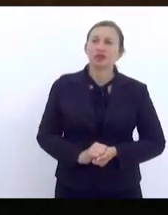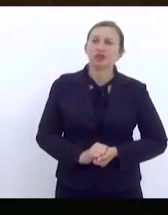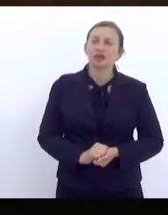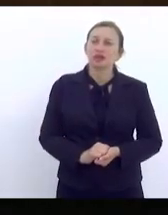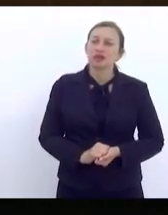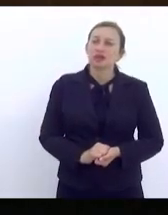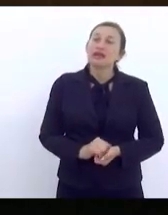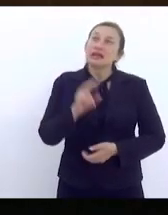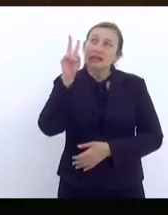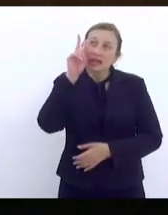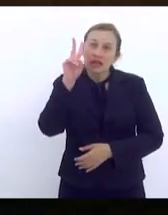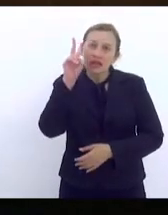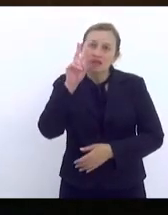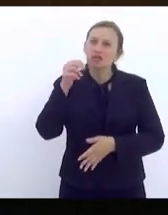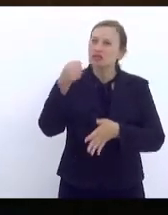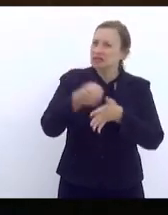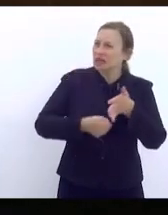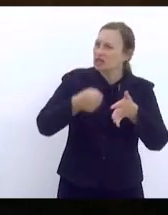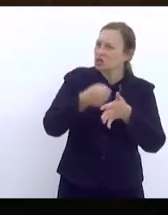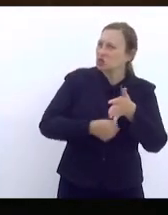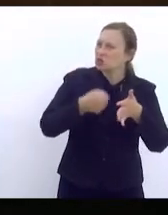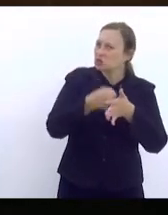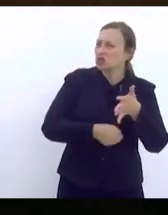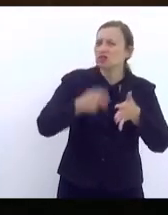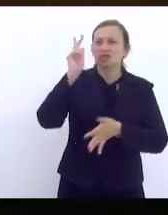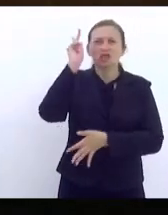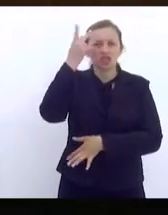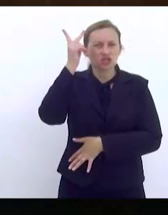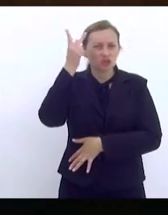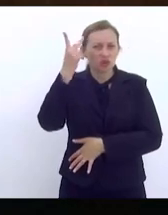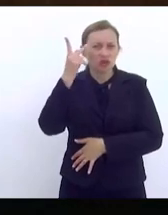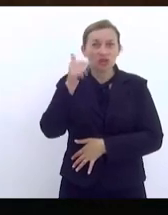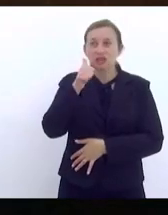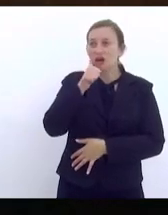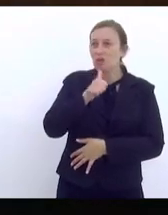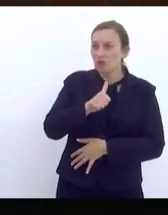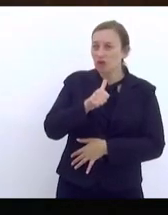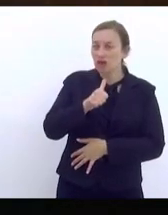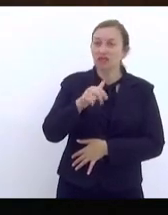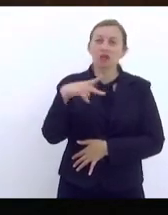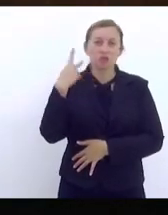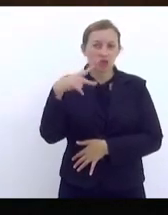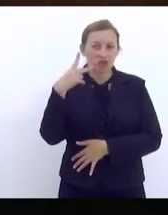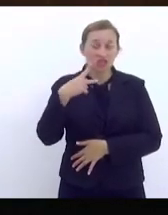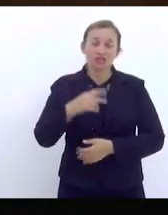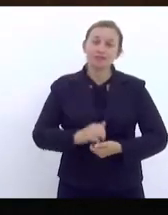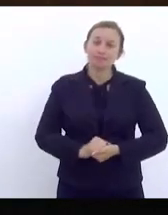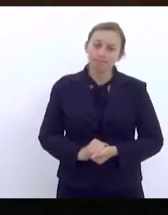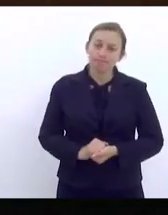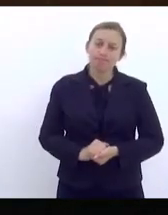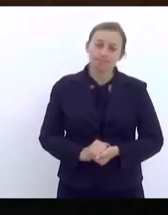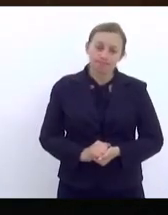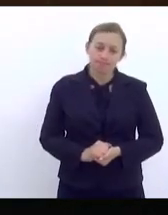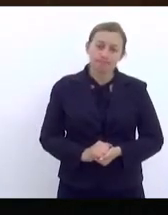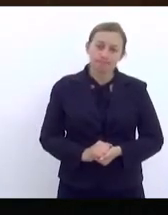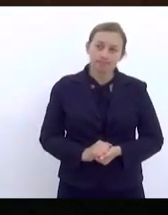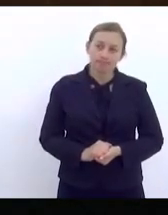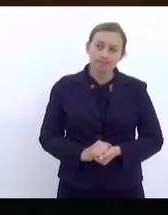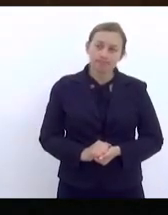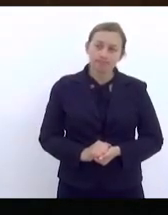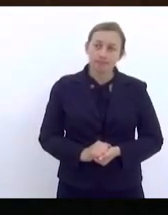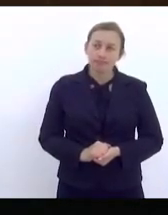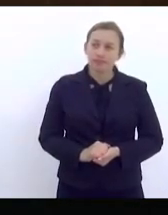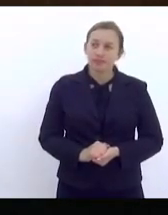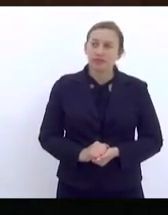me lembro das lutas históricas da mulher na política que